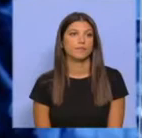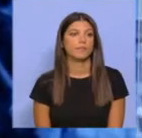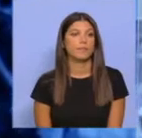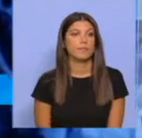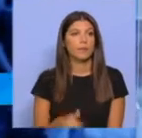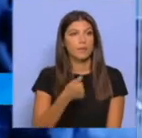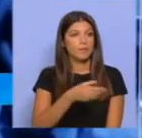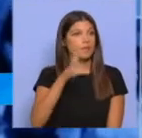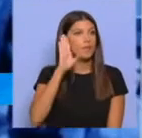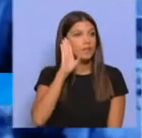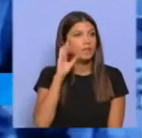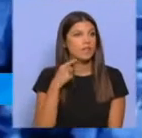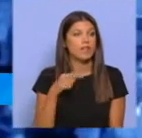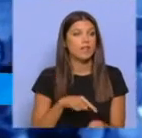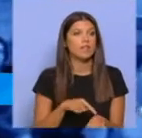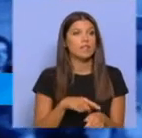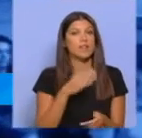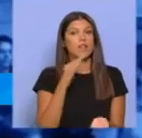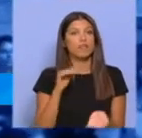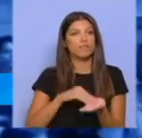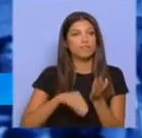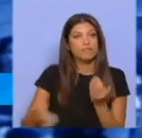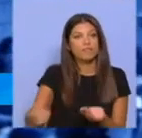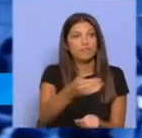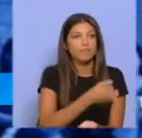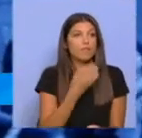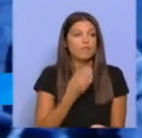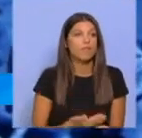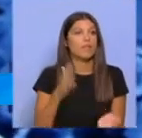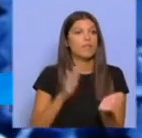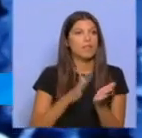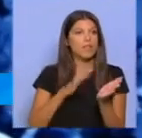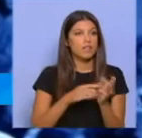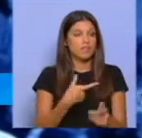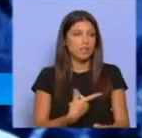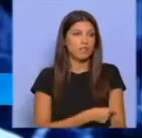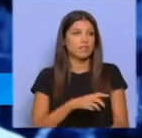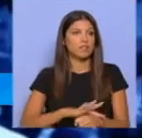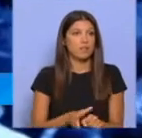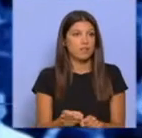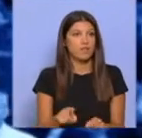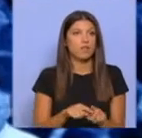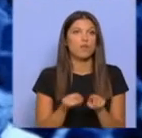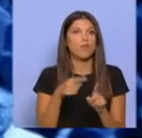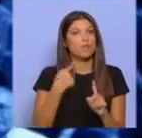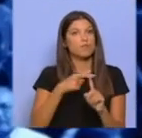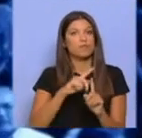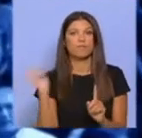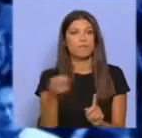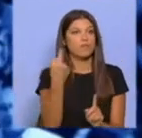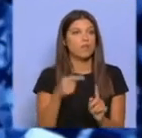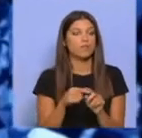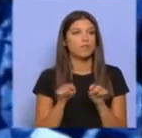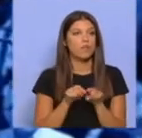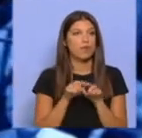Muito boa tarde. Há uma petição que pede a declaração das vacinas Covid-19 como um bem comum global, livre de